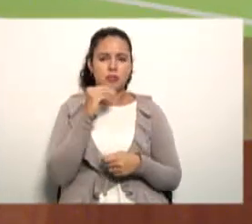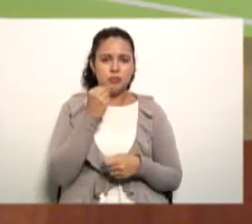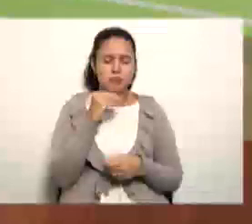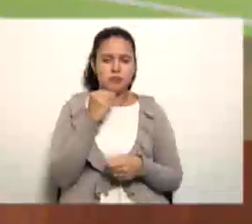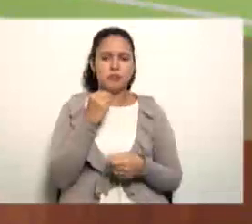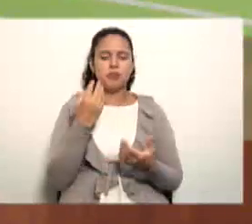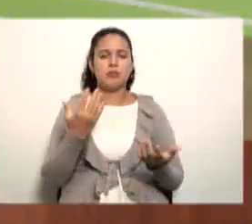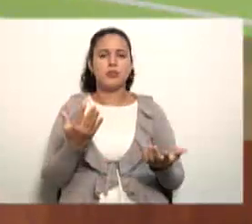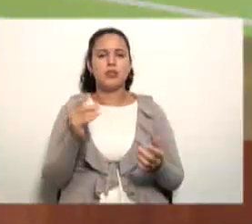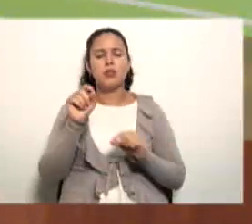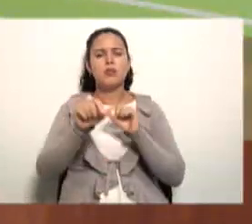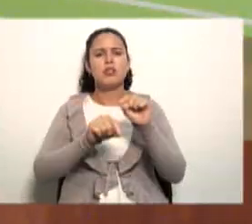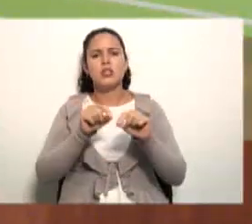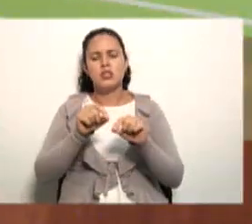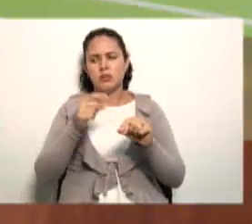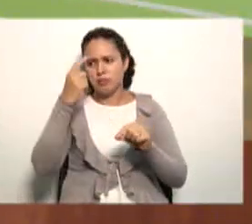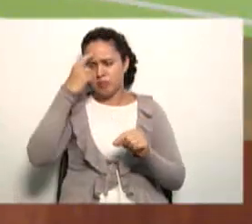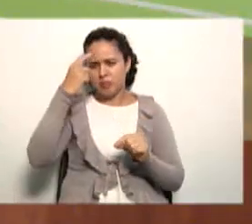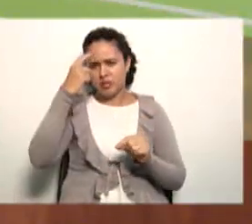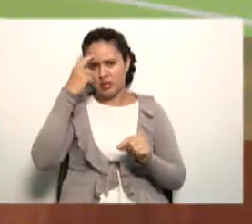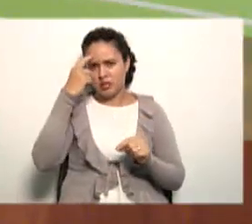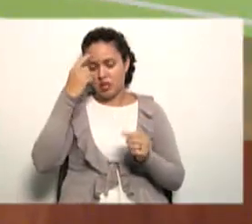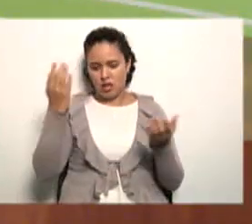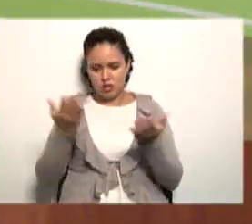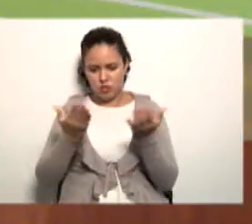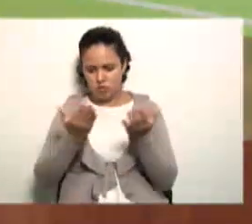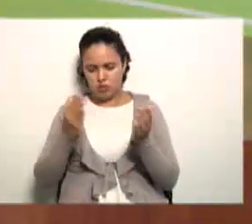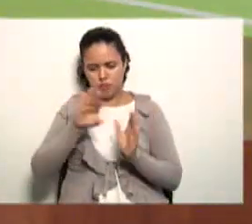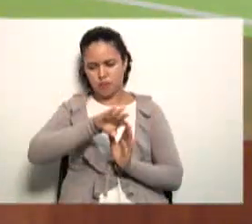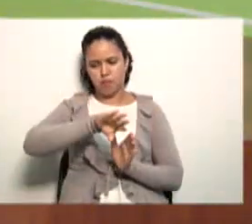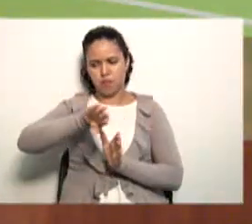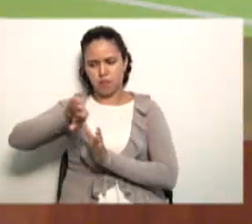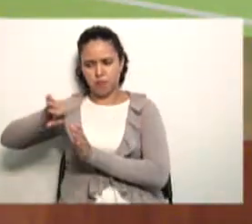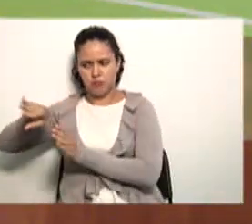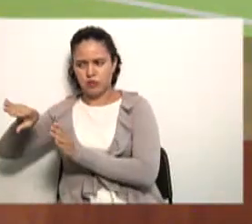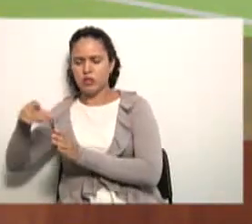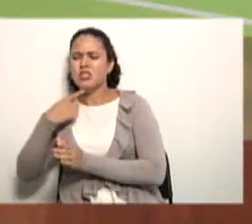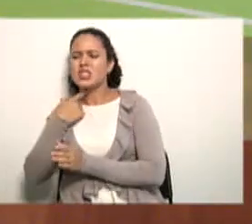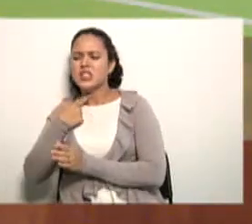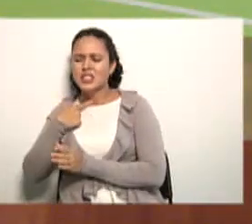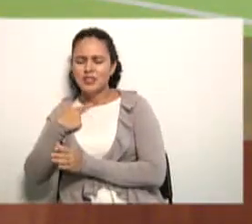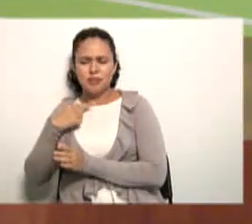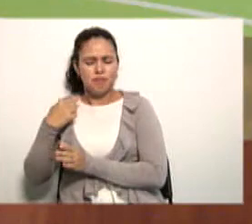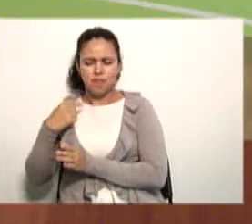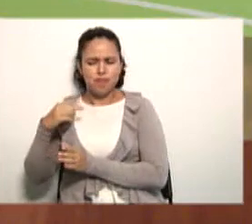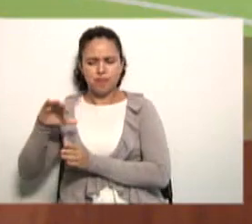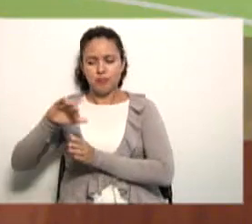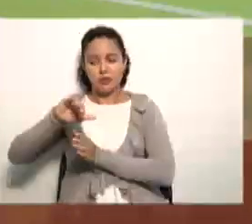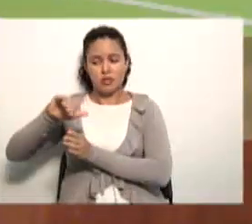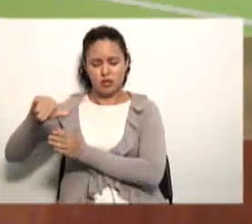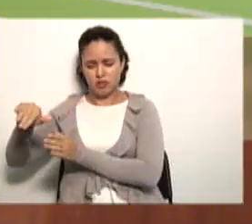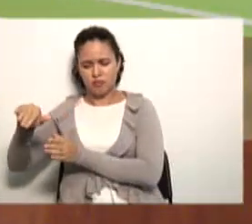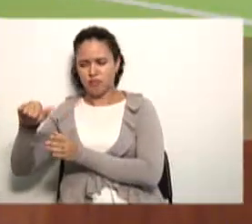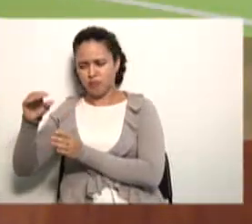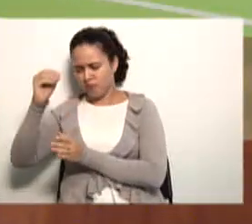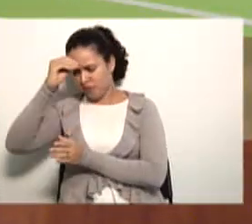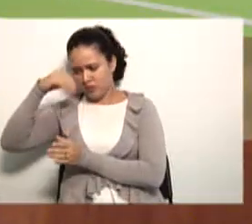vezes deixamos de fazer alguma coisa agora, abdicamos de um prazer no presente para benefícios